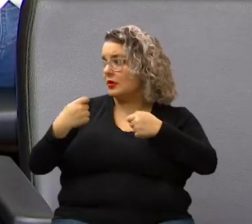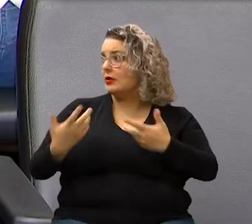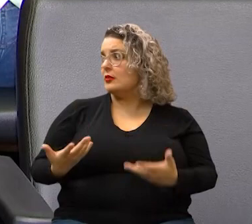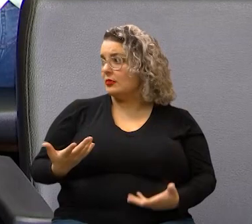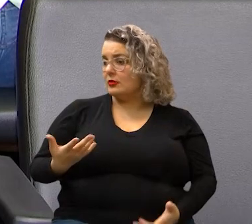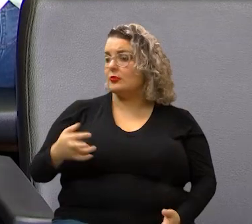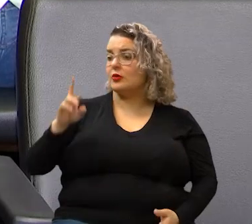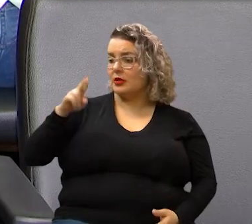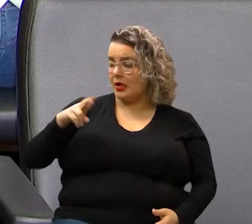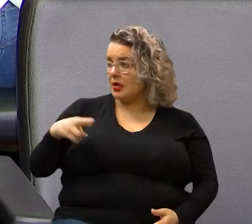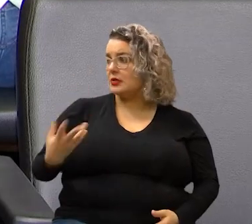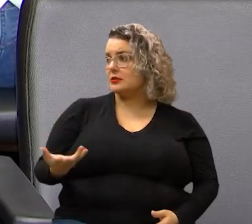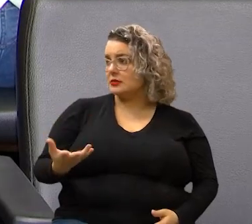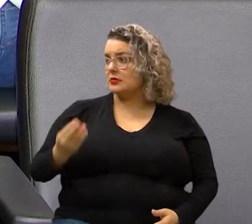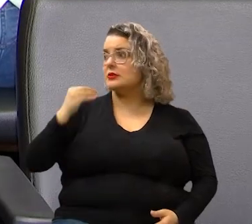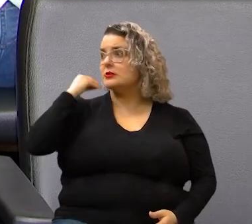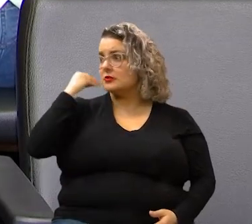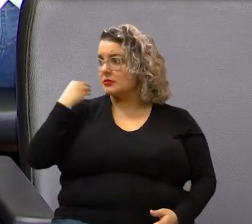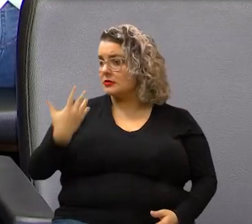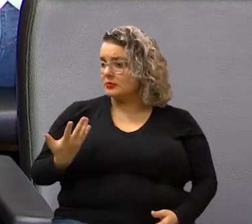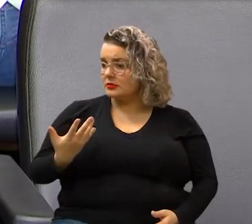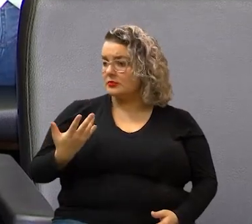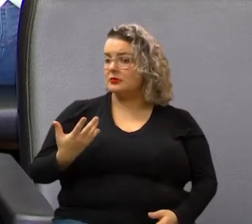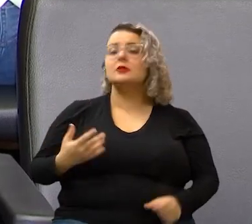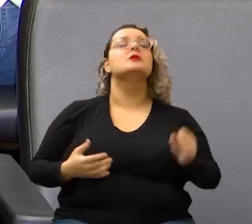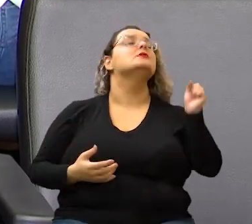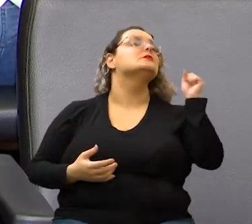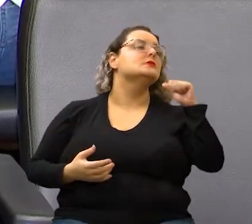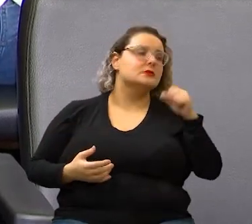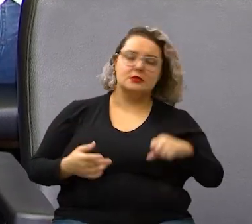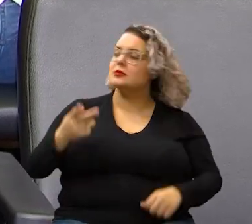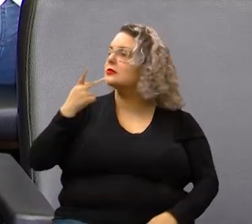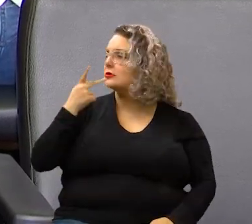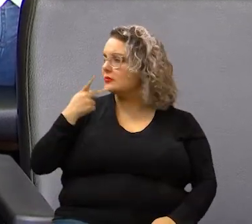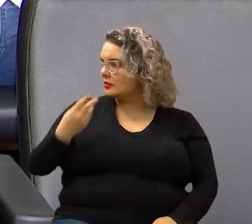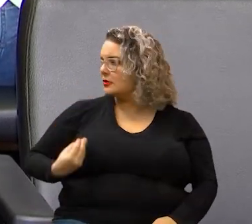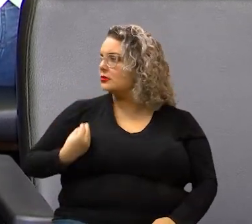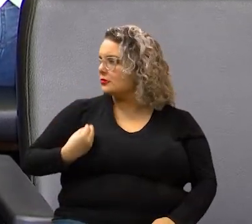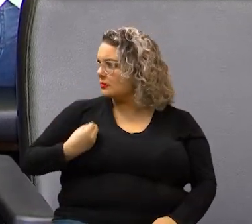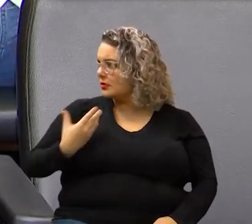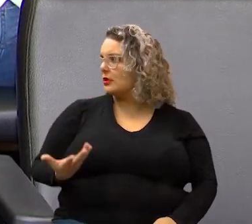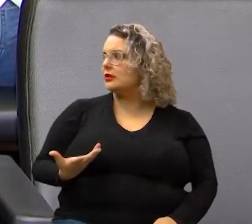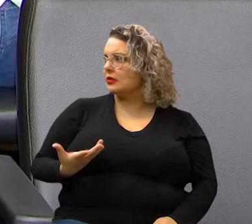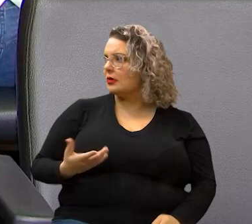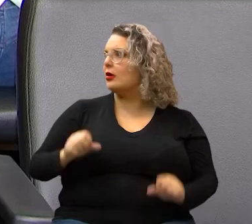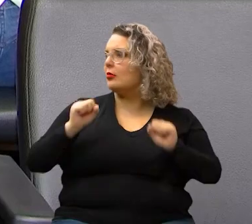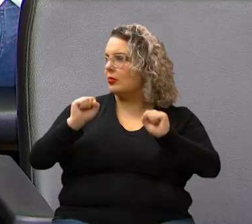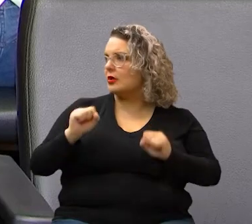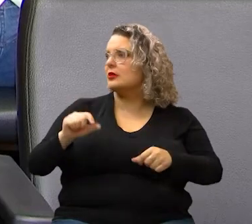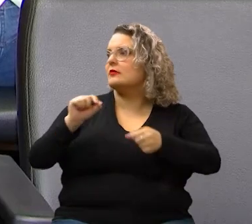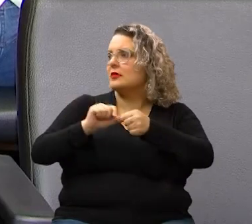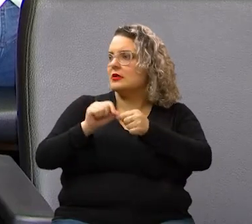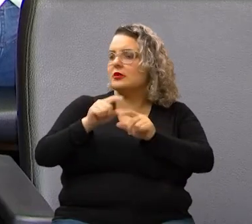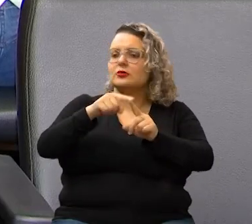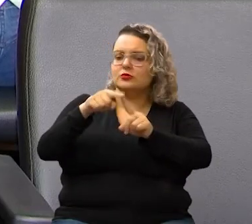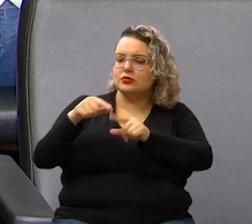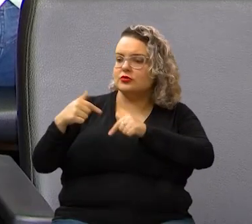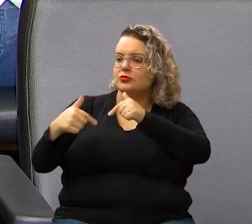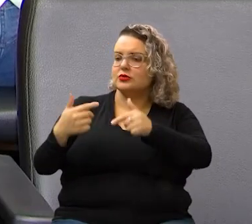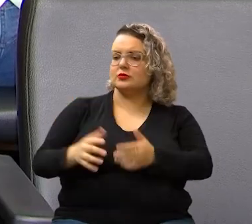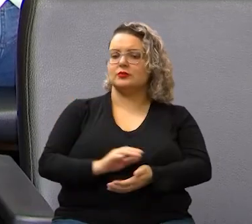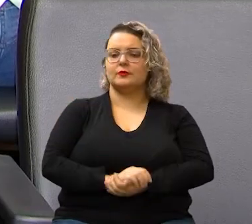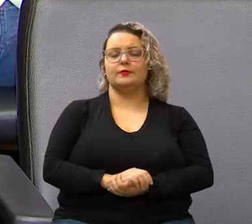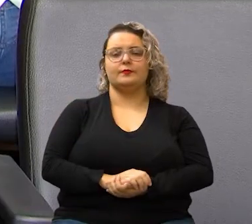abertura necessária por conta dessa experiência que o senhor cita, que já tem de vida, para poder fazer o tipo